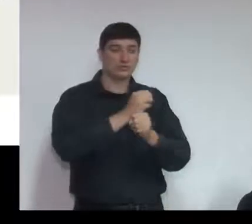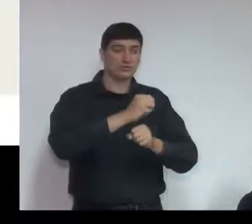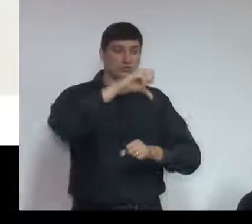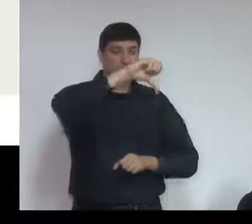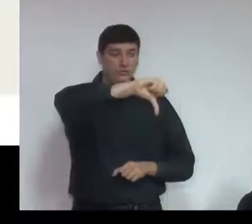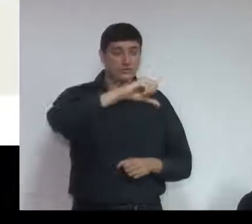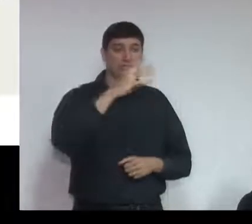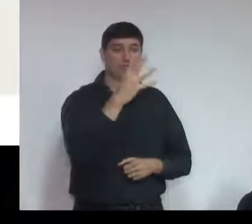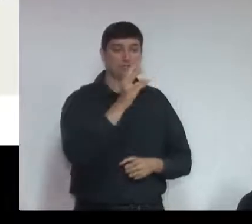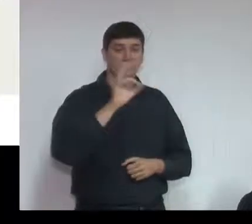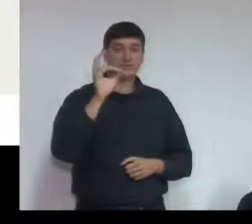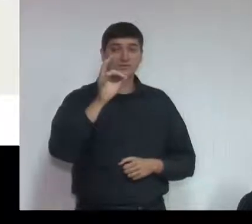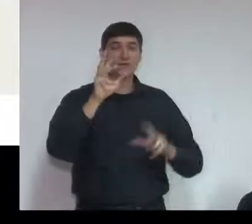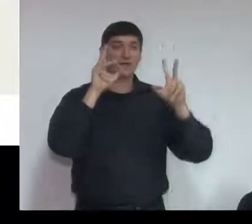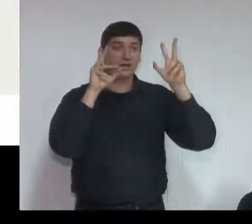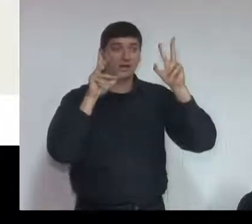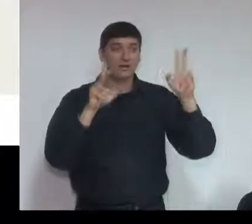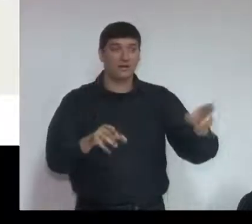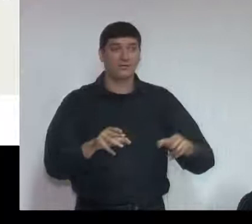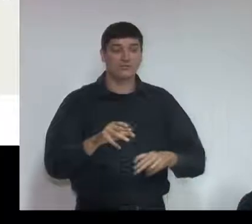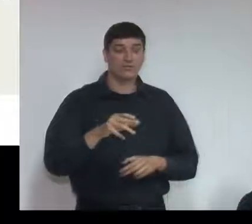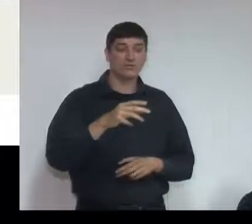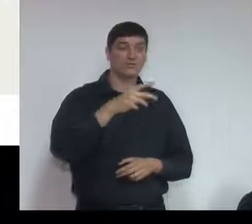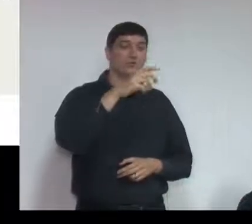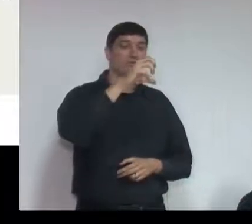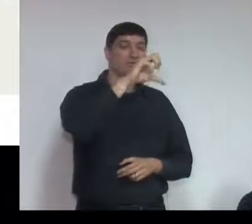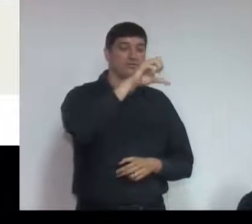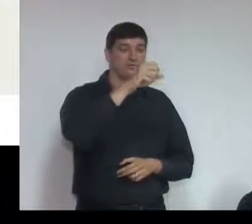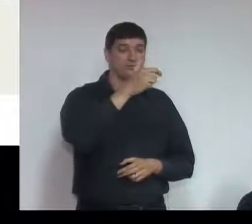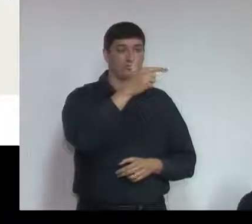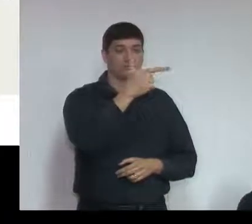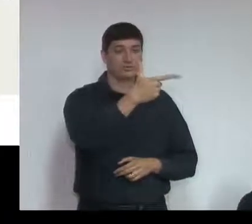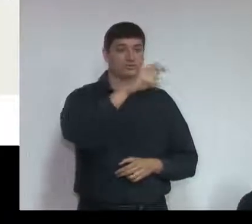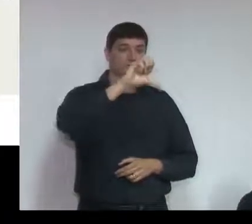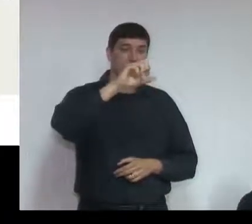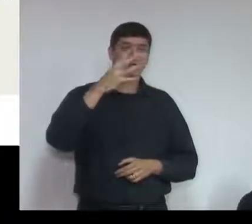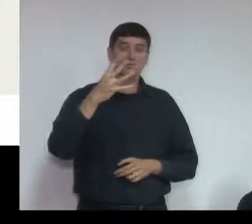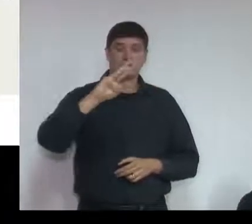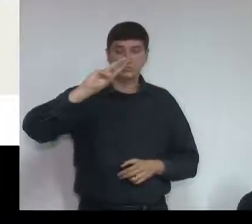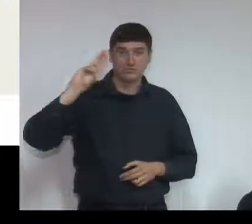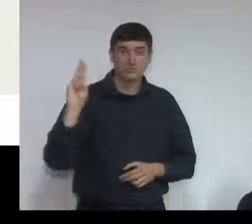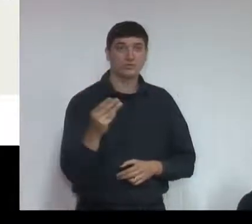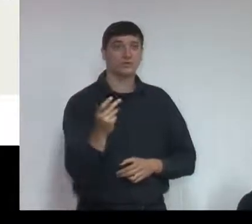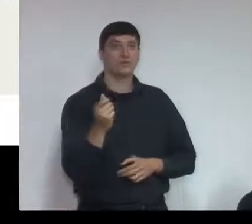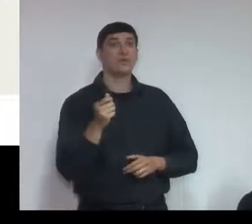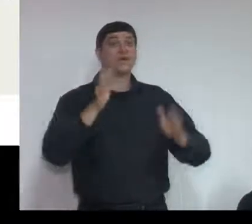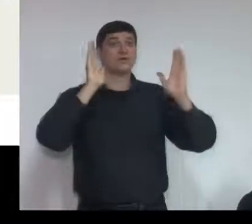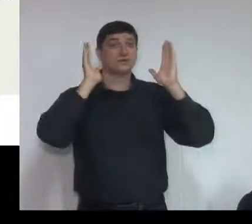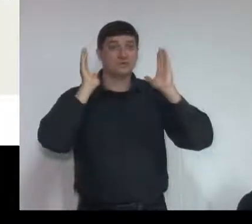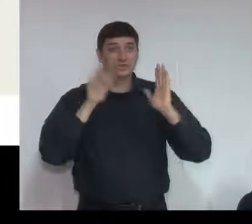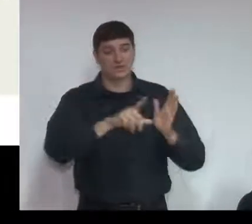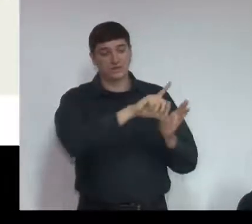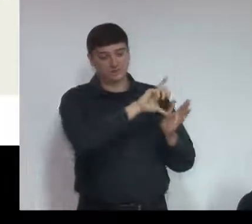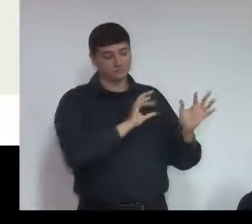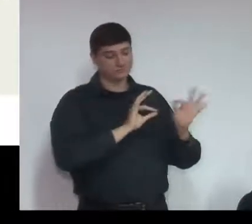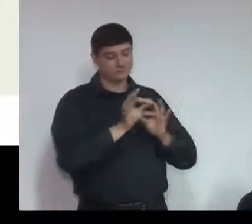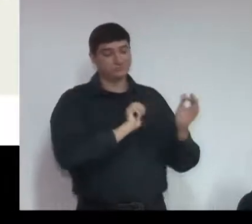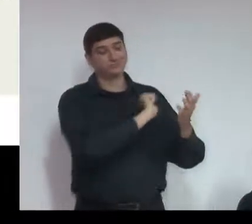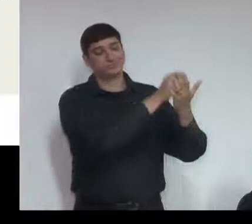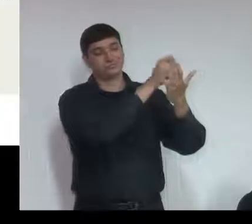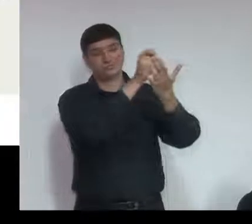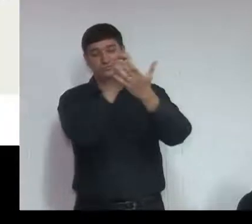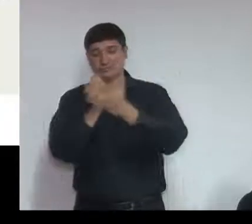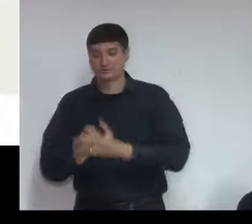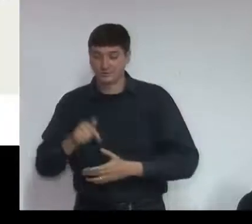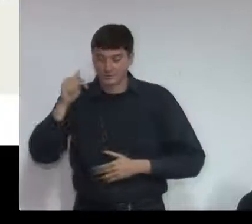de 400 milhões de reais, está separado já está destinado. E, infelizmente, a quantidade de reclamação na saúde é